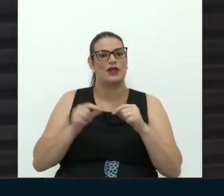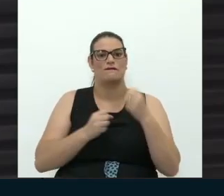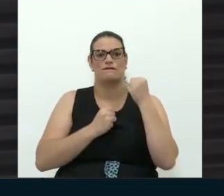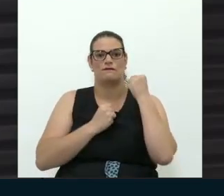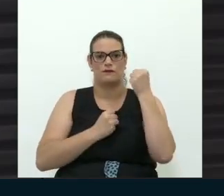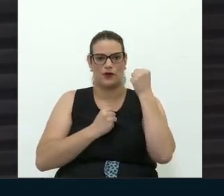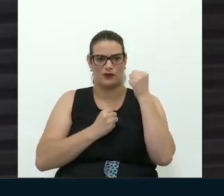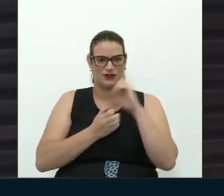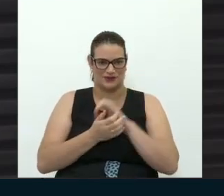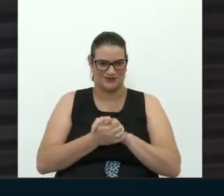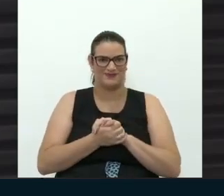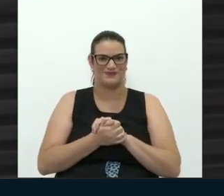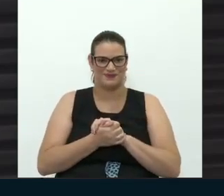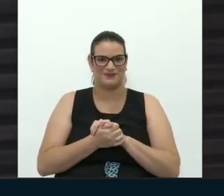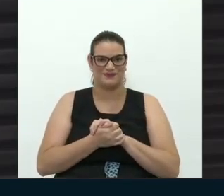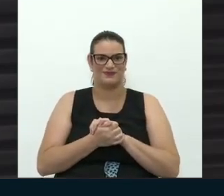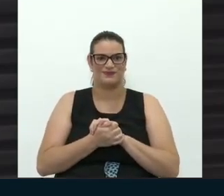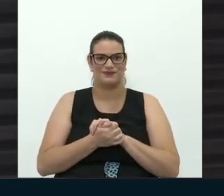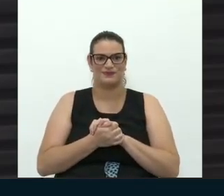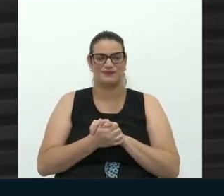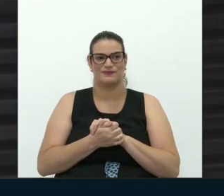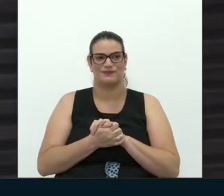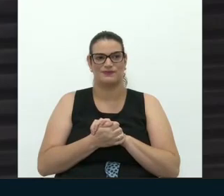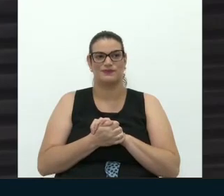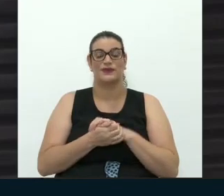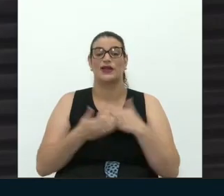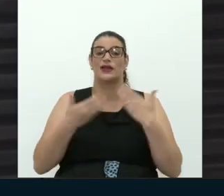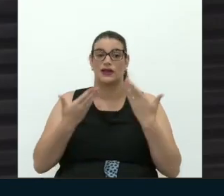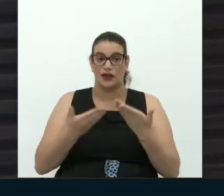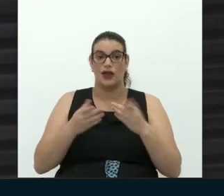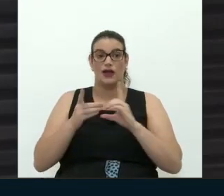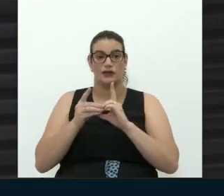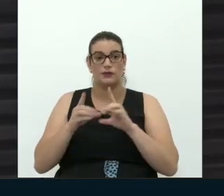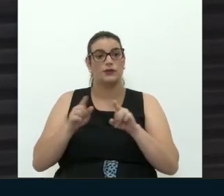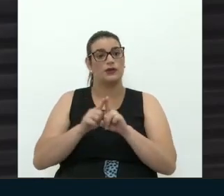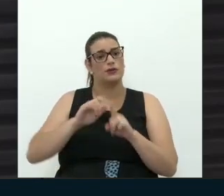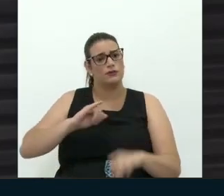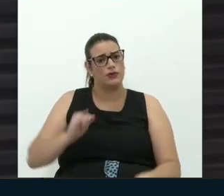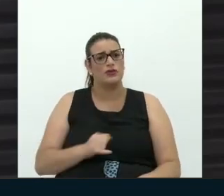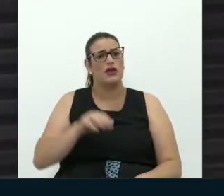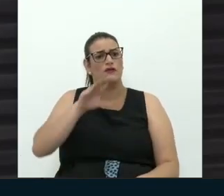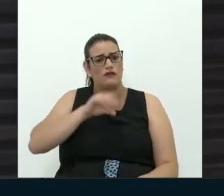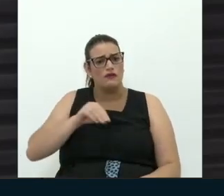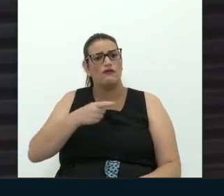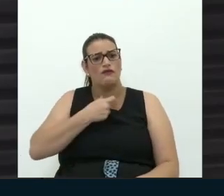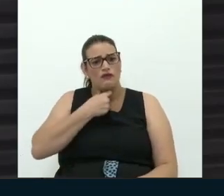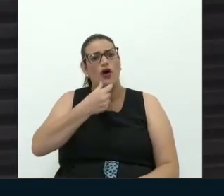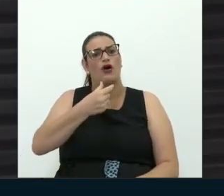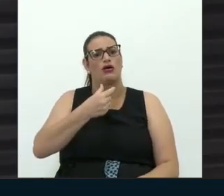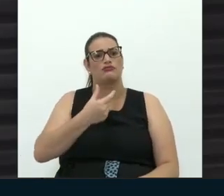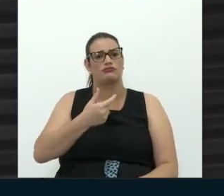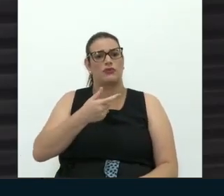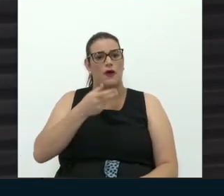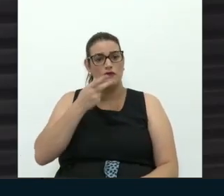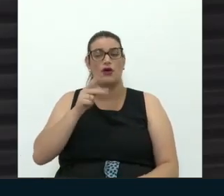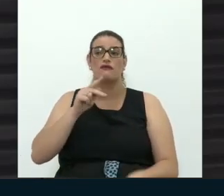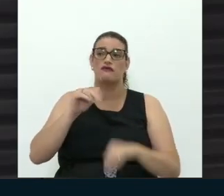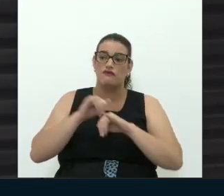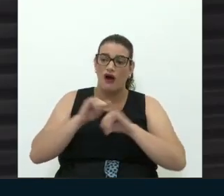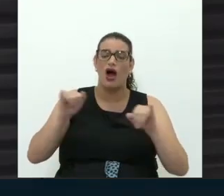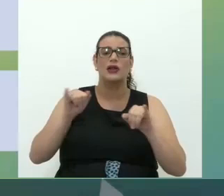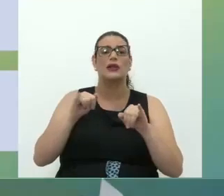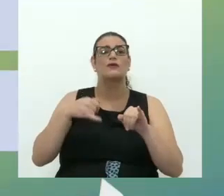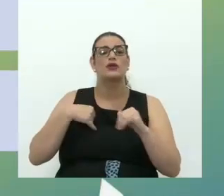forte é isso e a Democracia também é uma oportunidade de fala é um momento que vocês digam o que